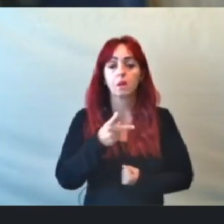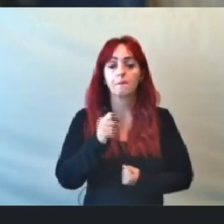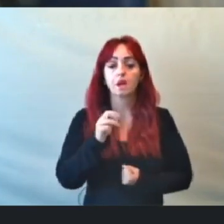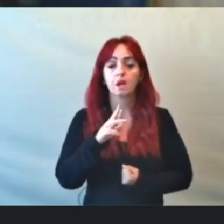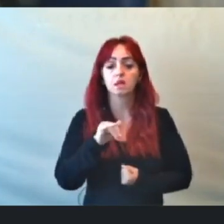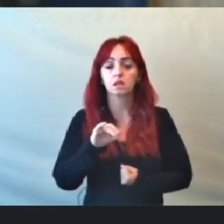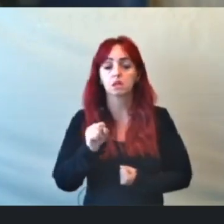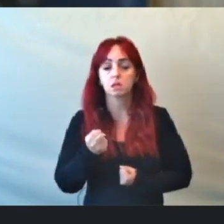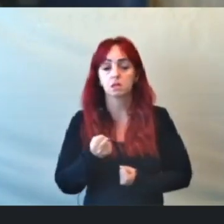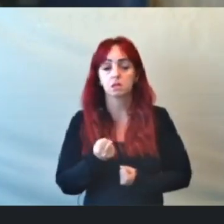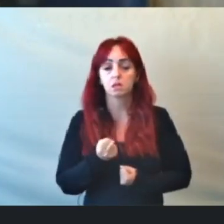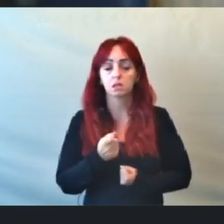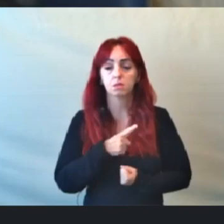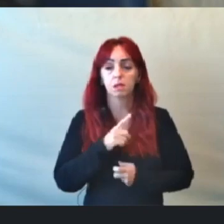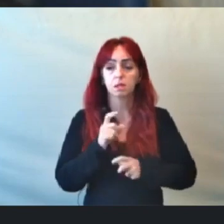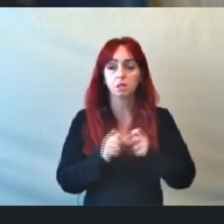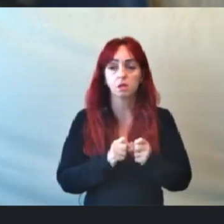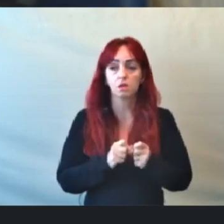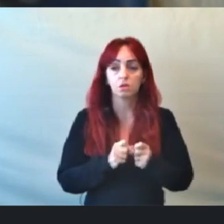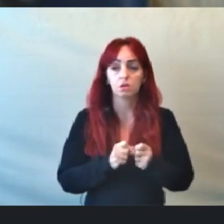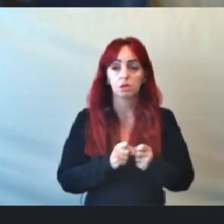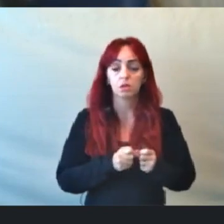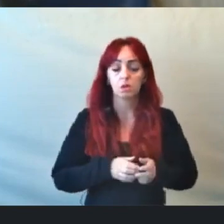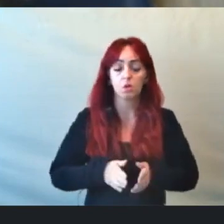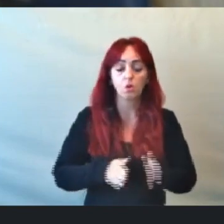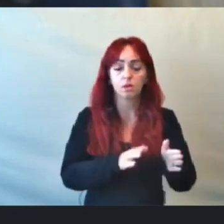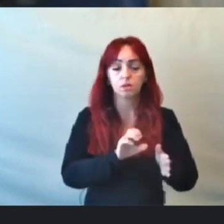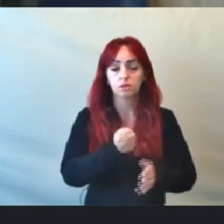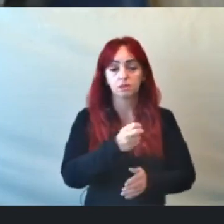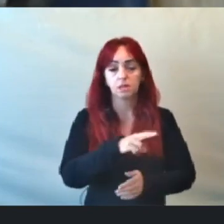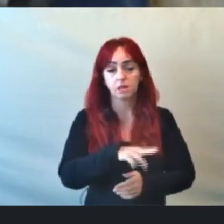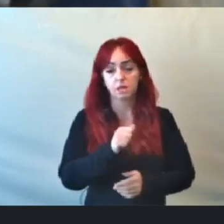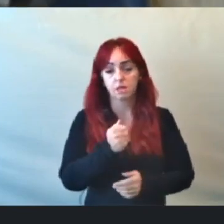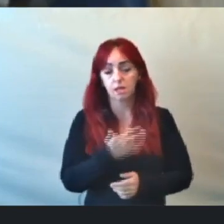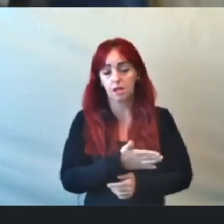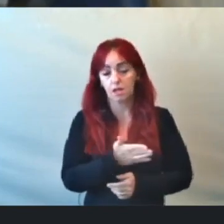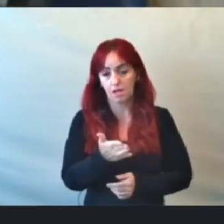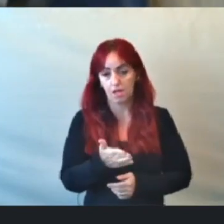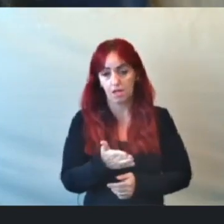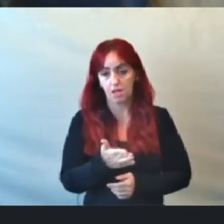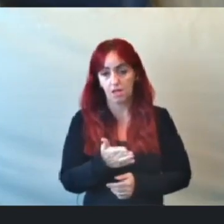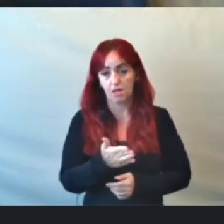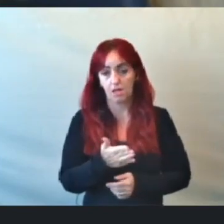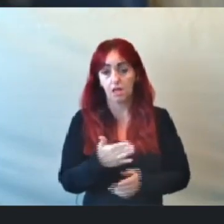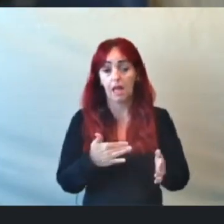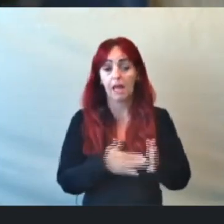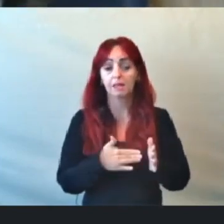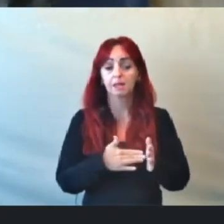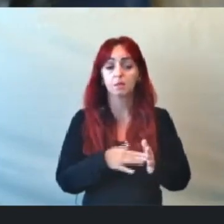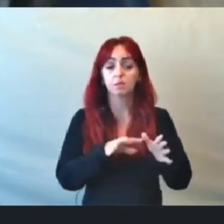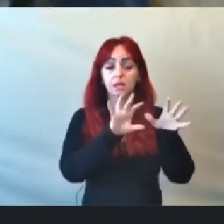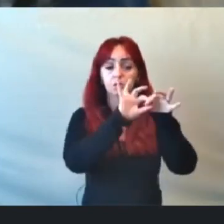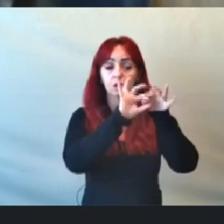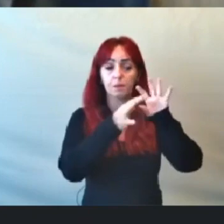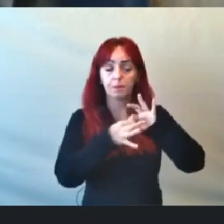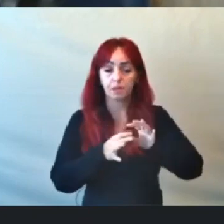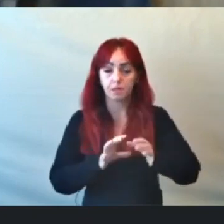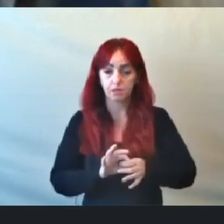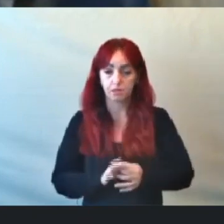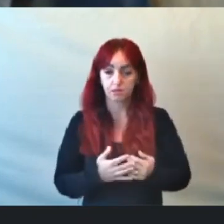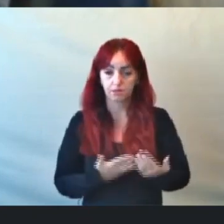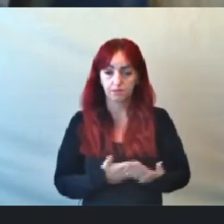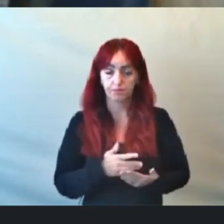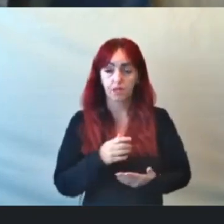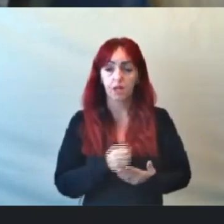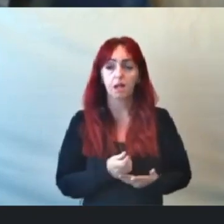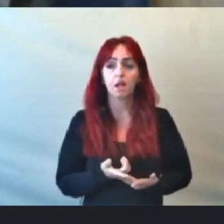balneável o Rio Sena a tempo das Olimpíadas. Eles são muito mais bem